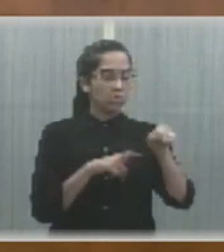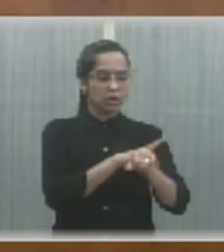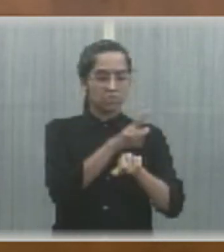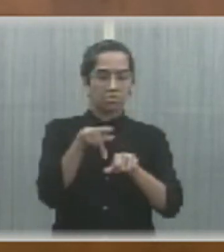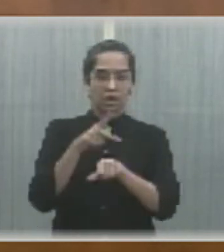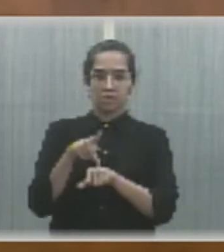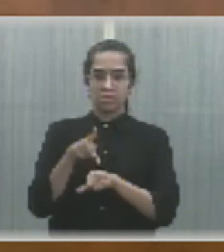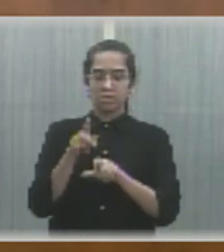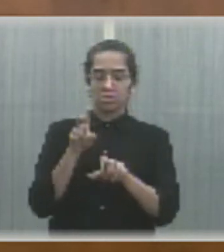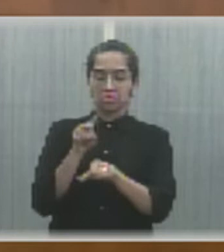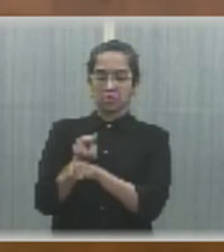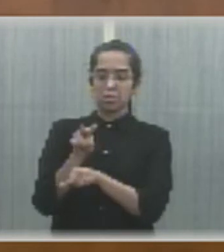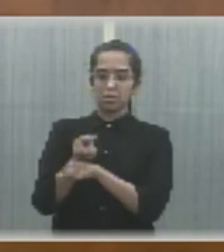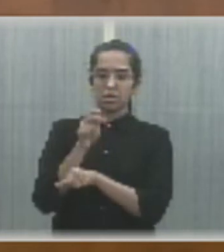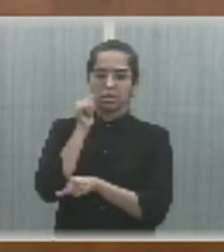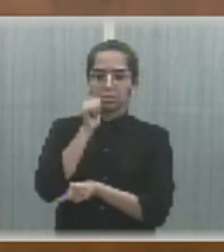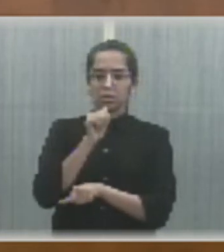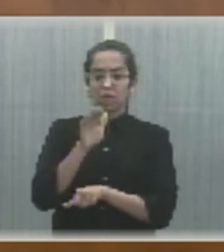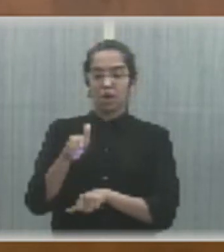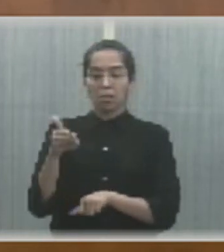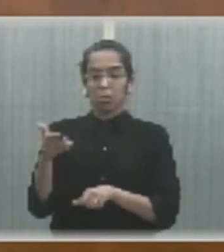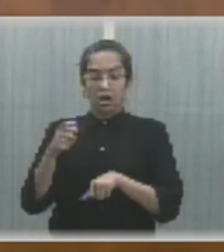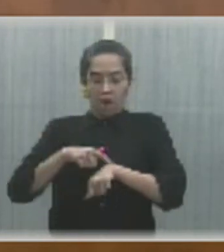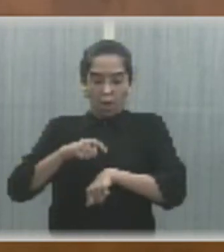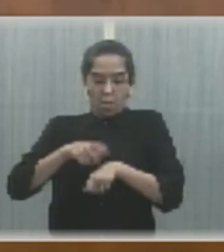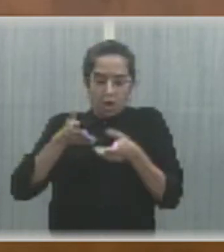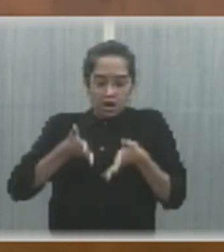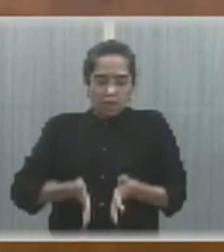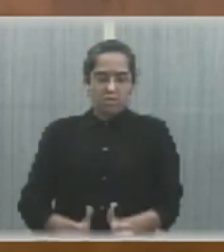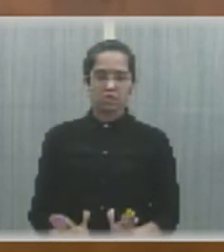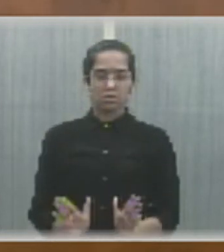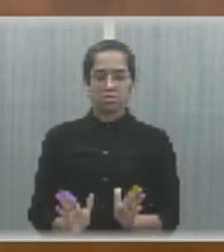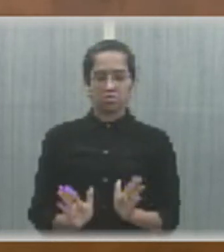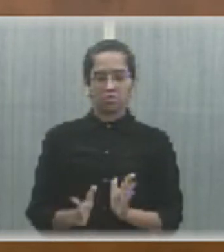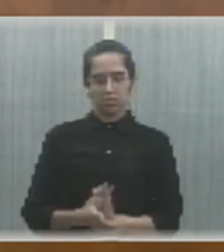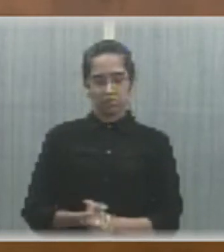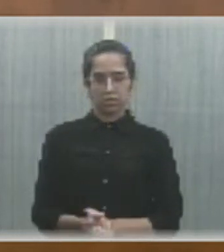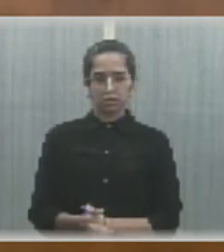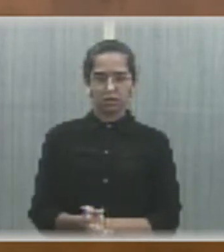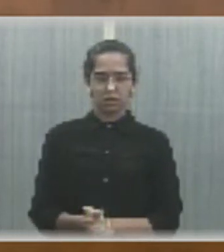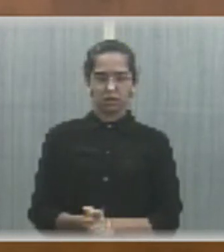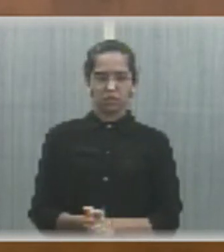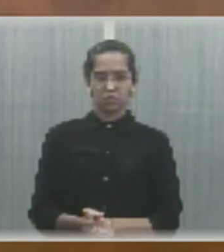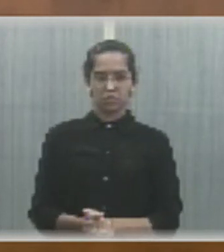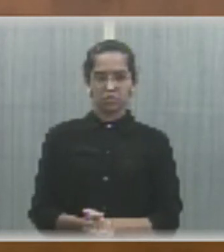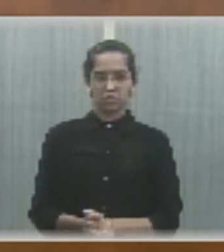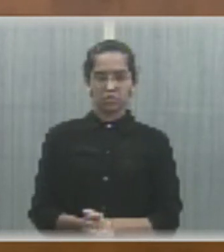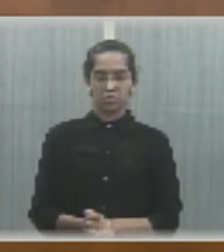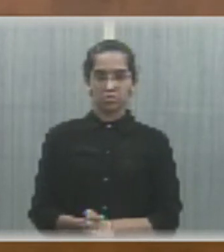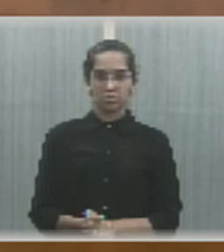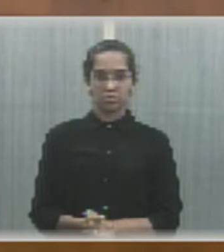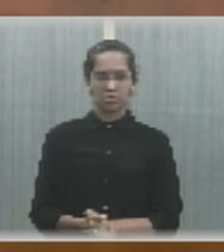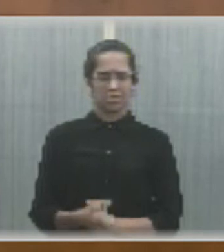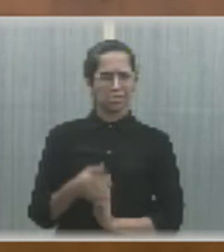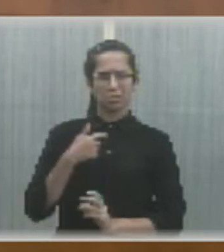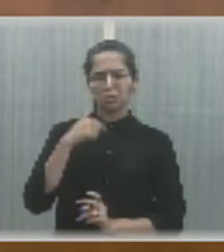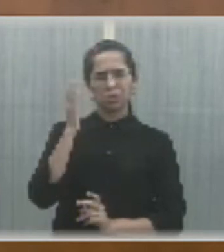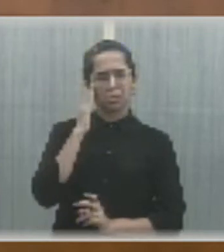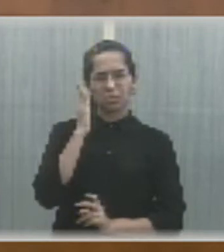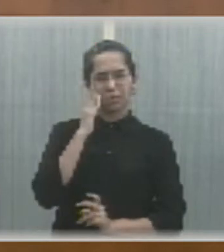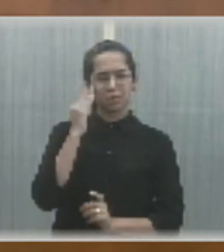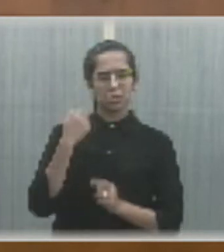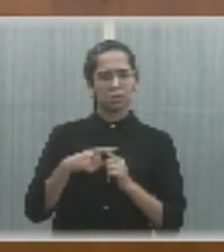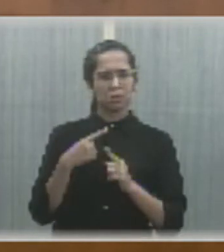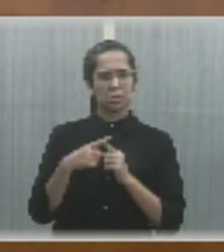atendimento à mulher durante o parto. Então, não é nada que possa assim vir. Eu não entendi por que